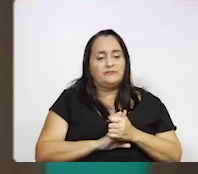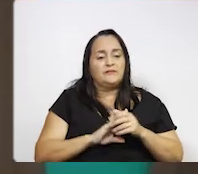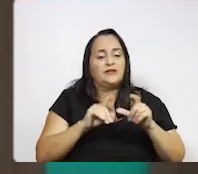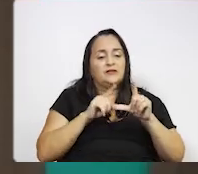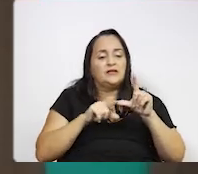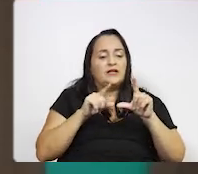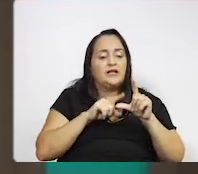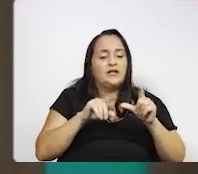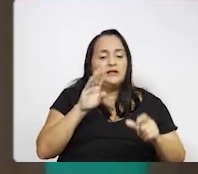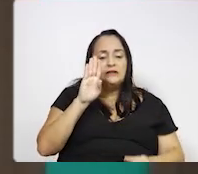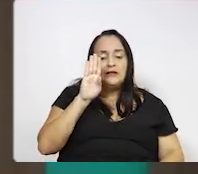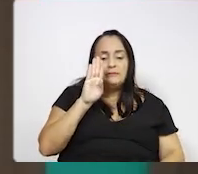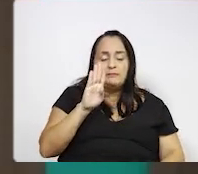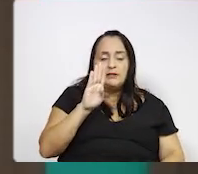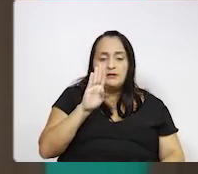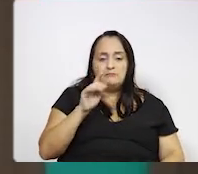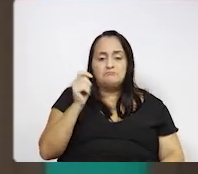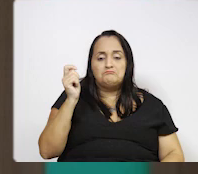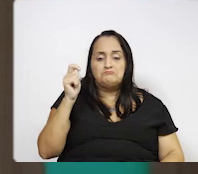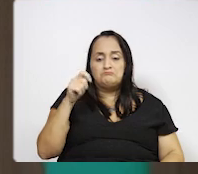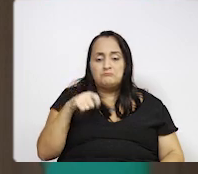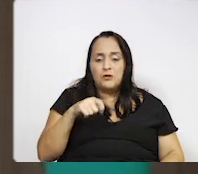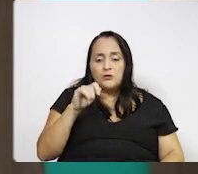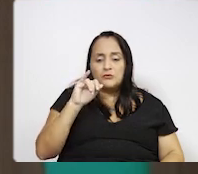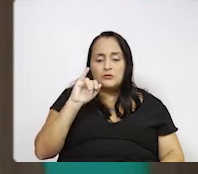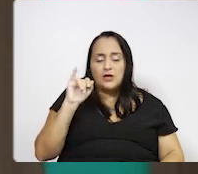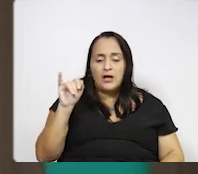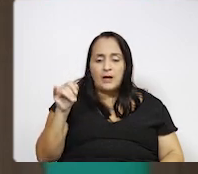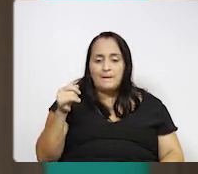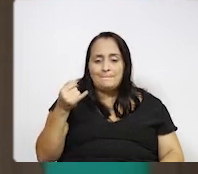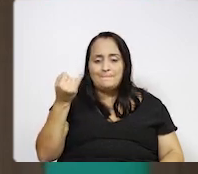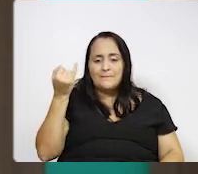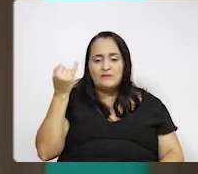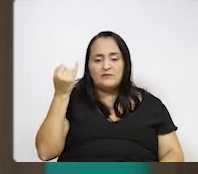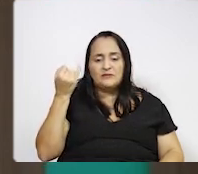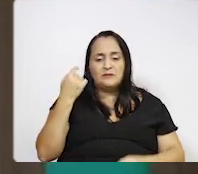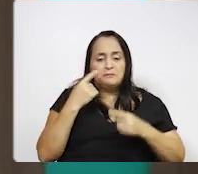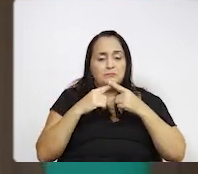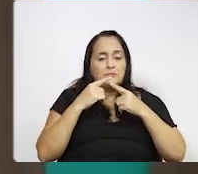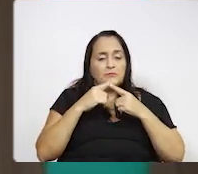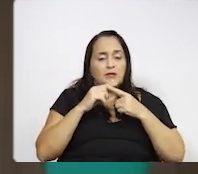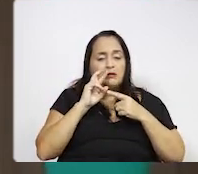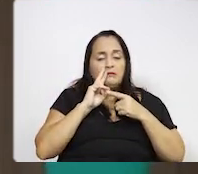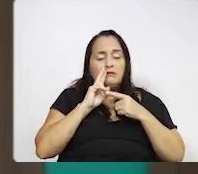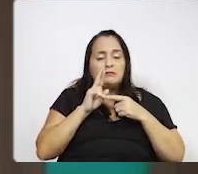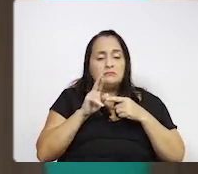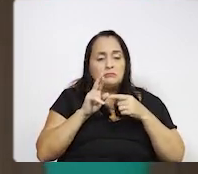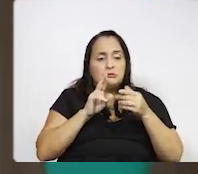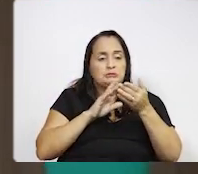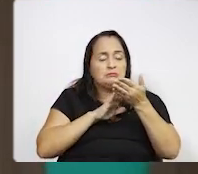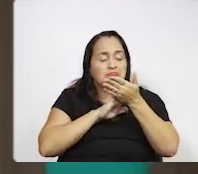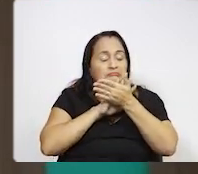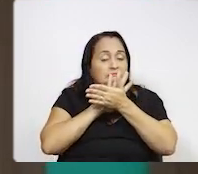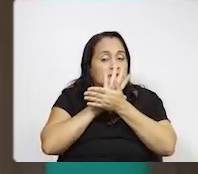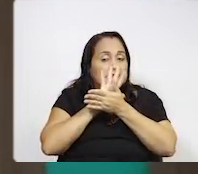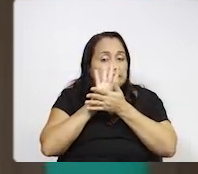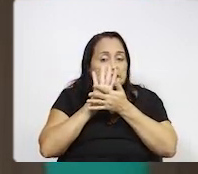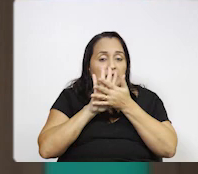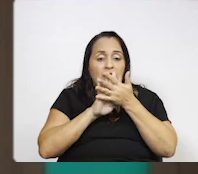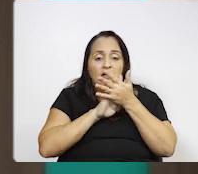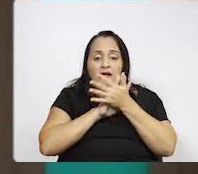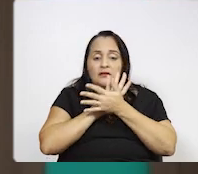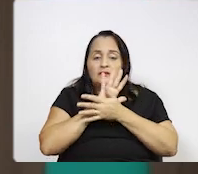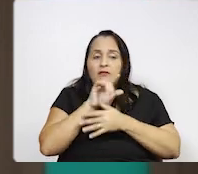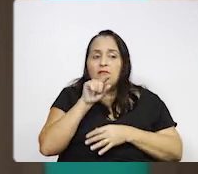Nessa letra B, você pode aproveitar, já que ele não deu resposta nenhuma, para ampliar o seu conhecimento